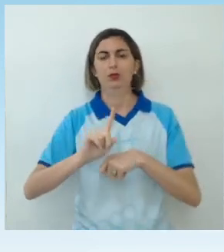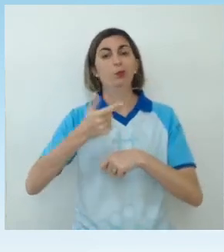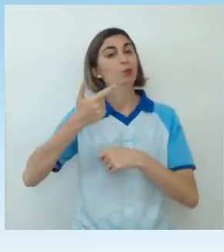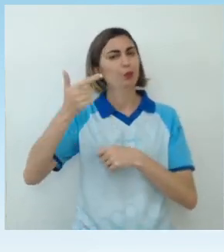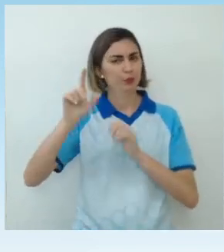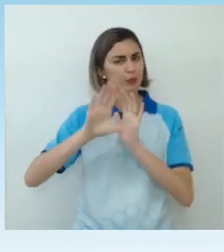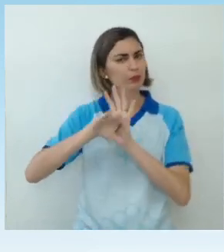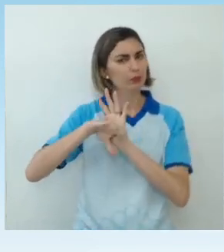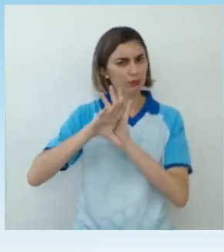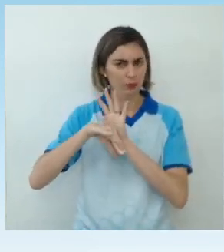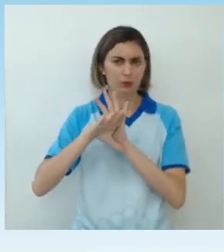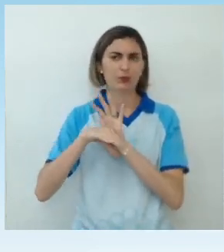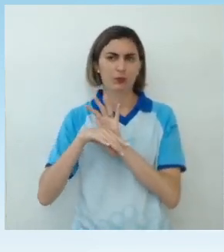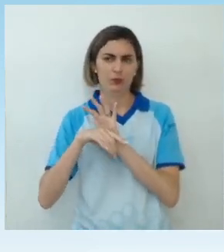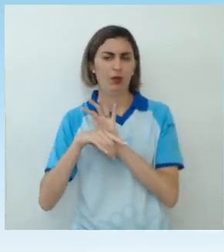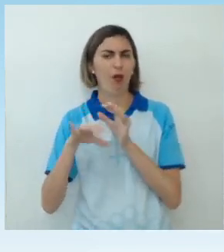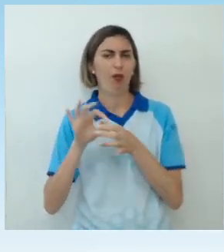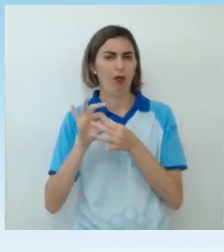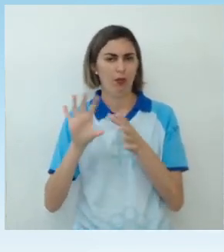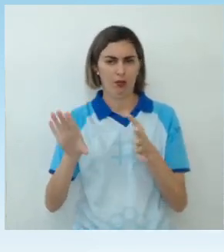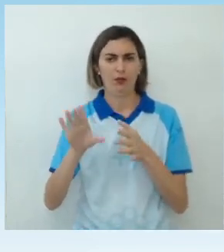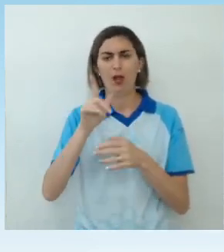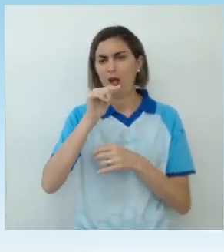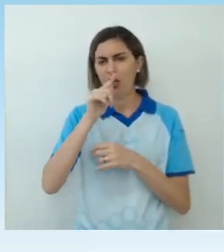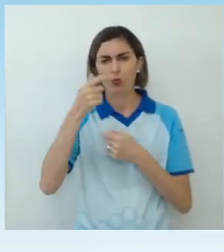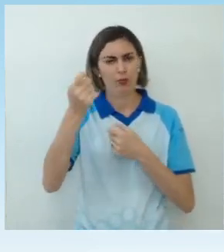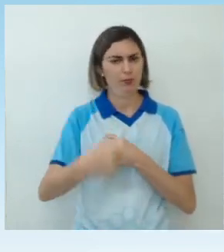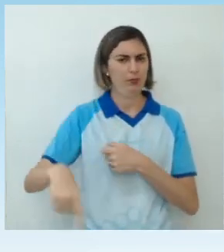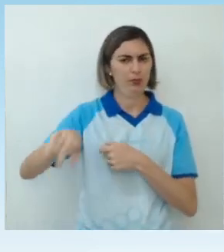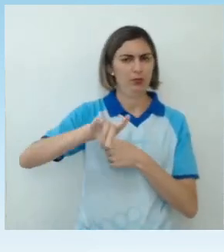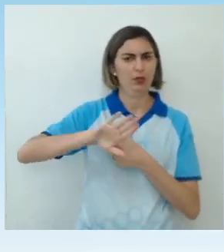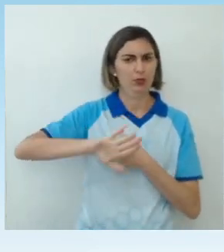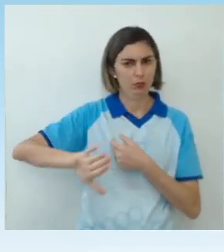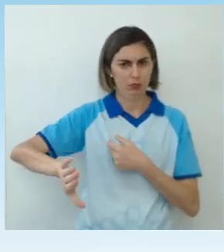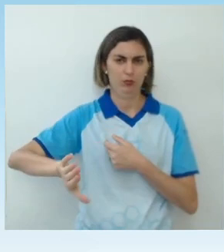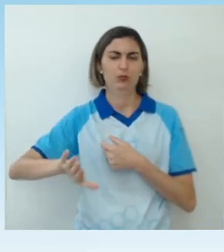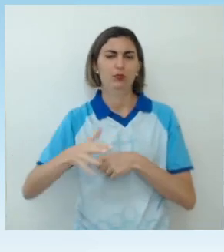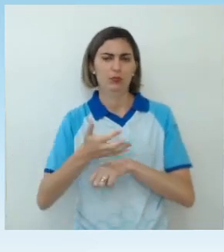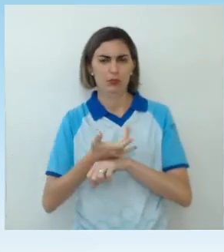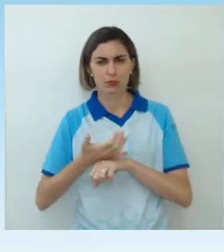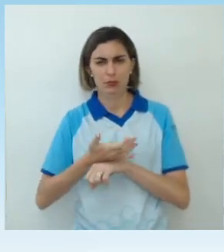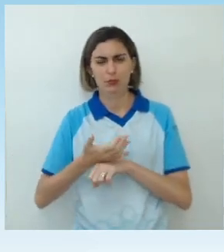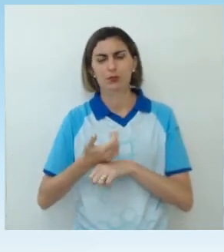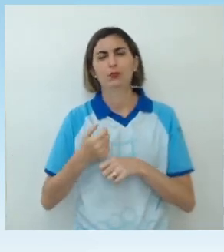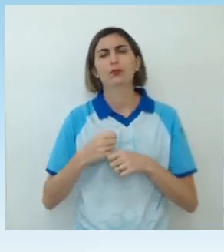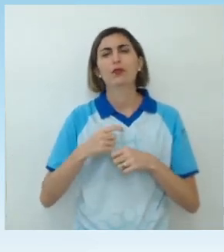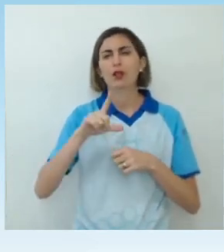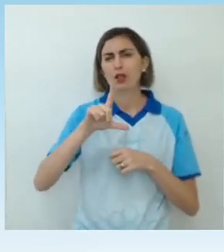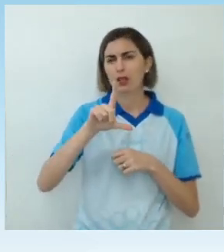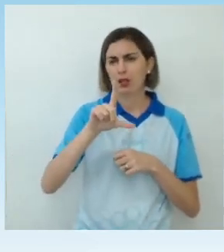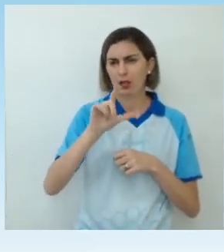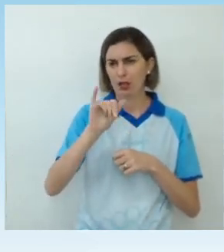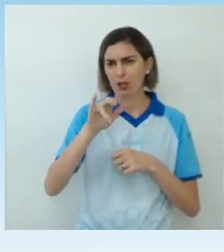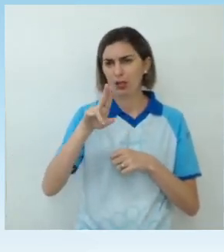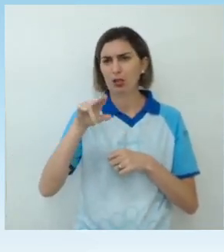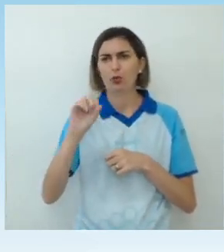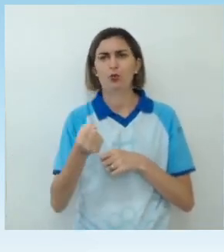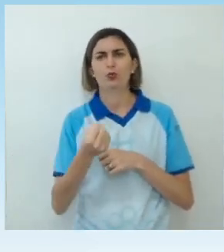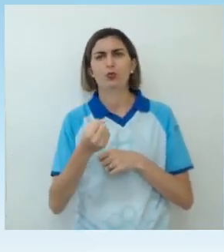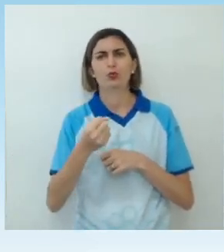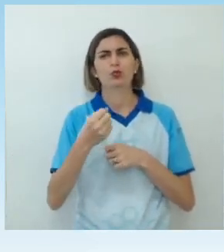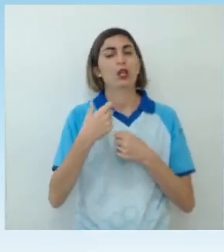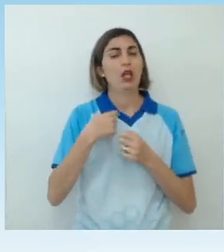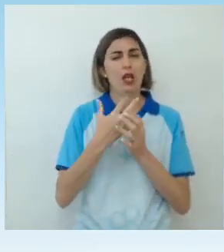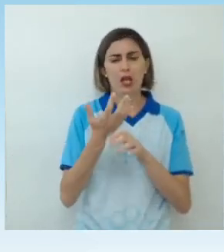de Bronsted-Lowry, ele se liberta da água quando o assunto é ácidos. Para Lewis, a ideia de ácido